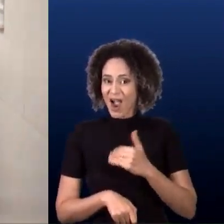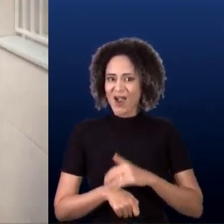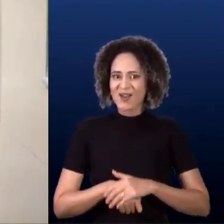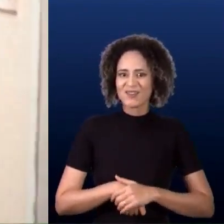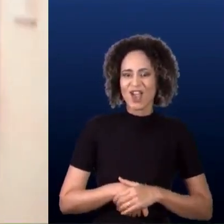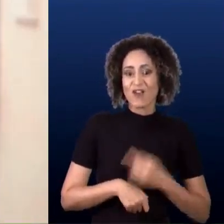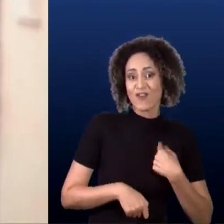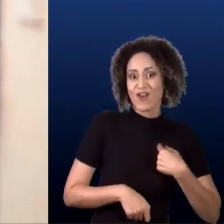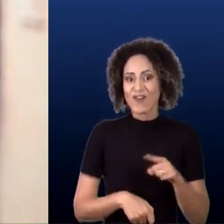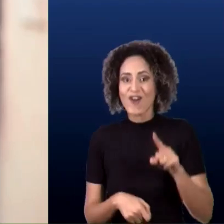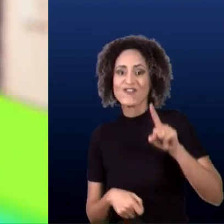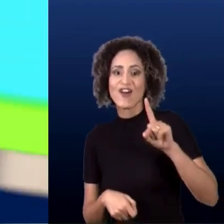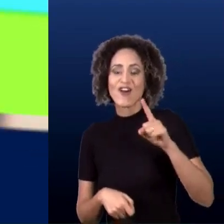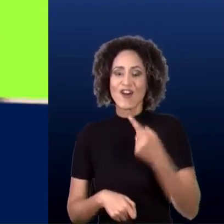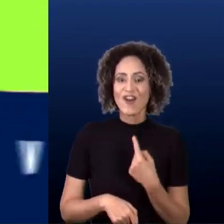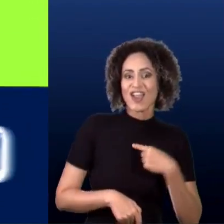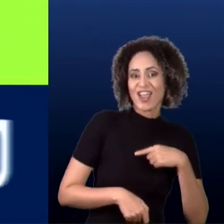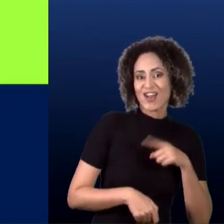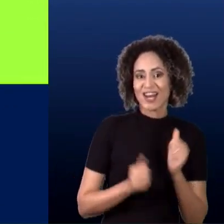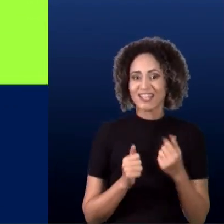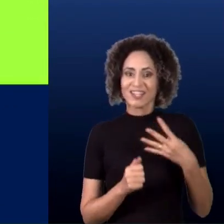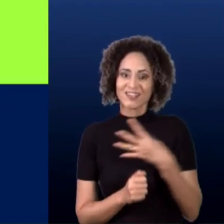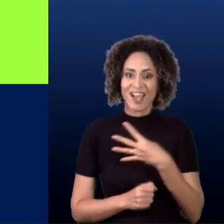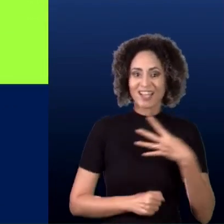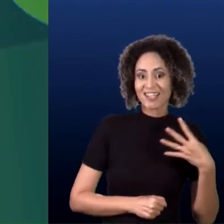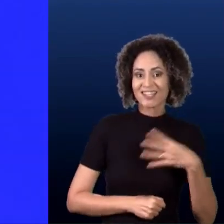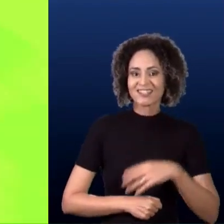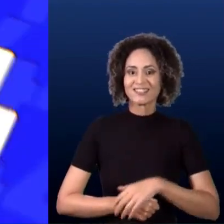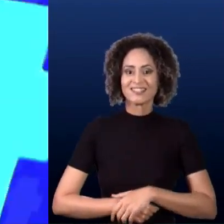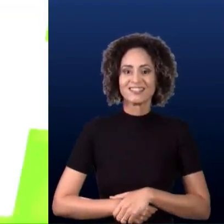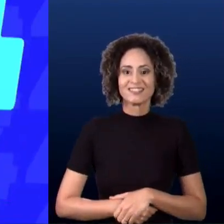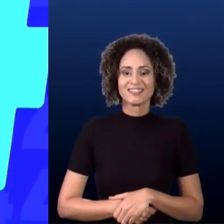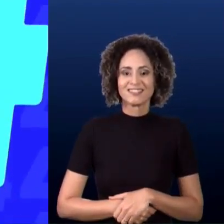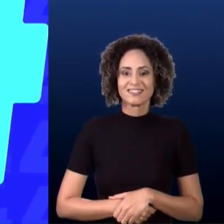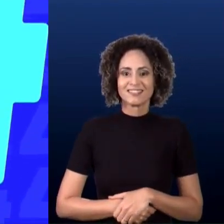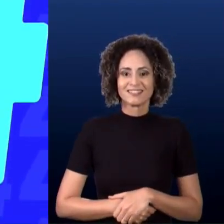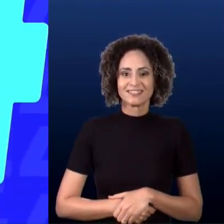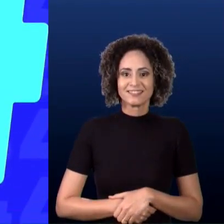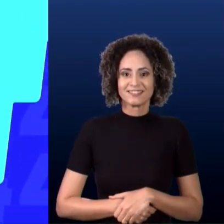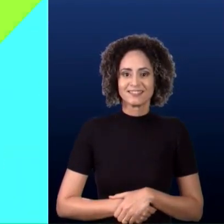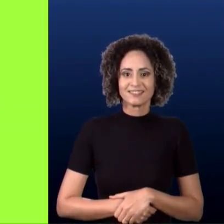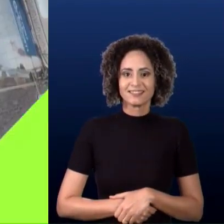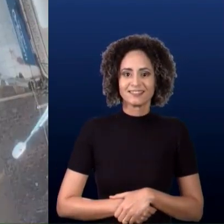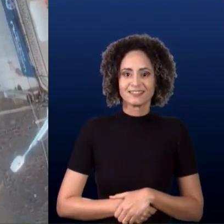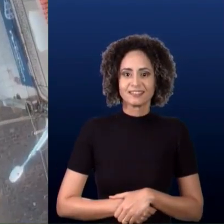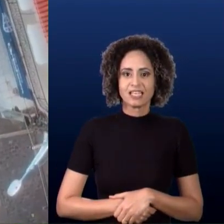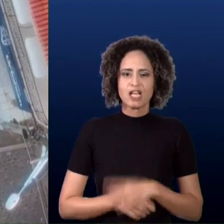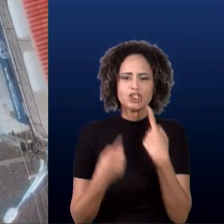Fala, moçada, quem vem com a gente? Eu vou para